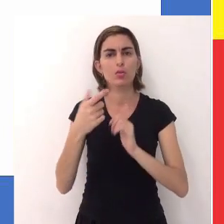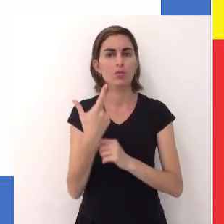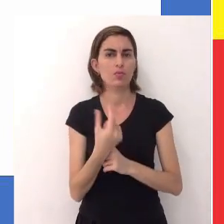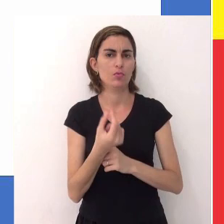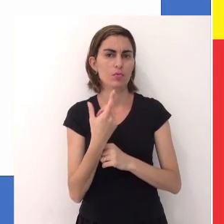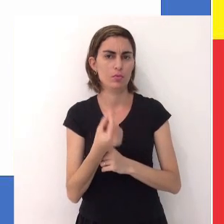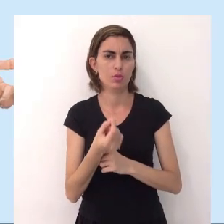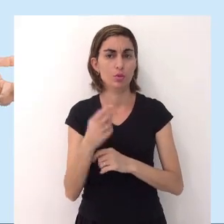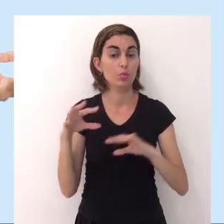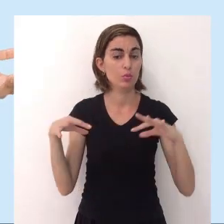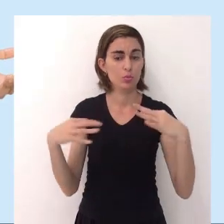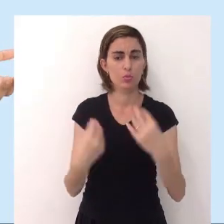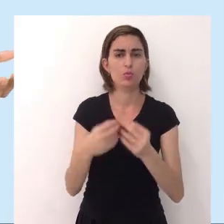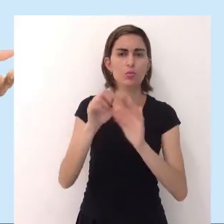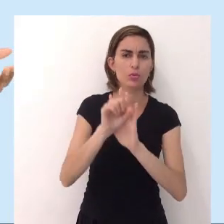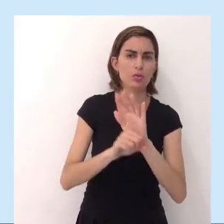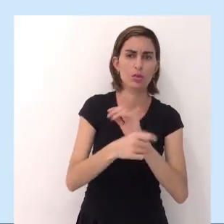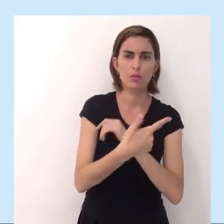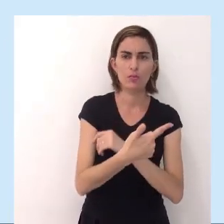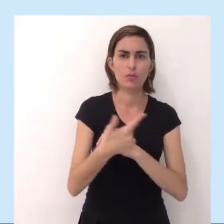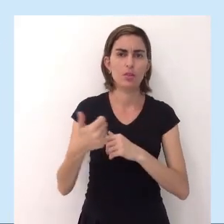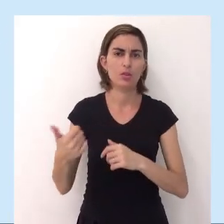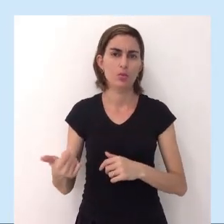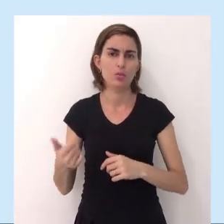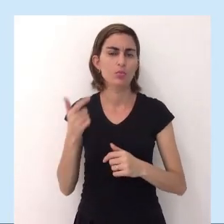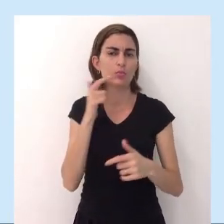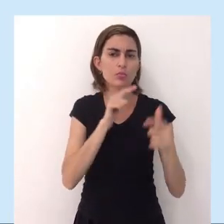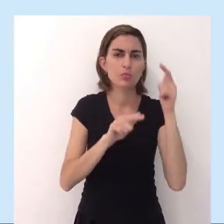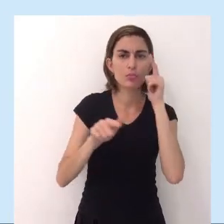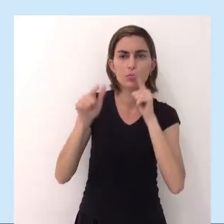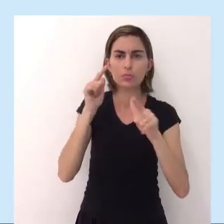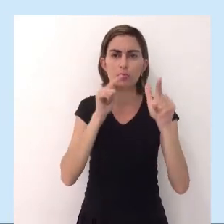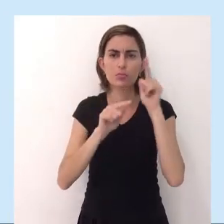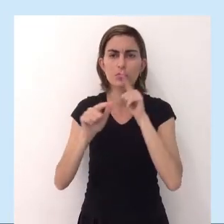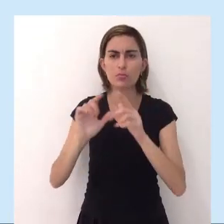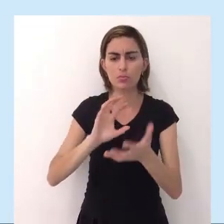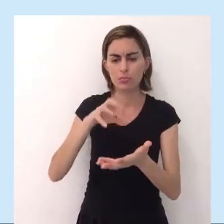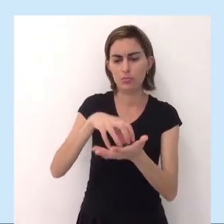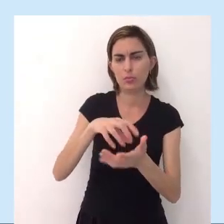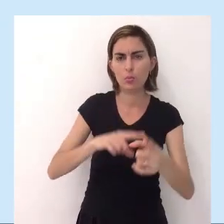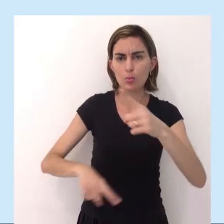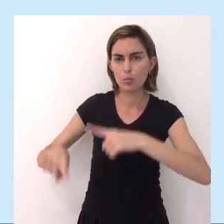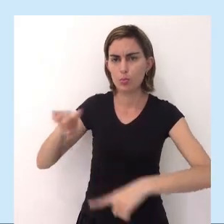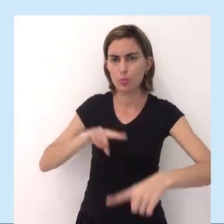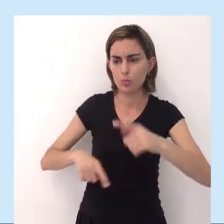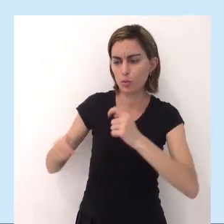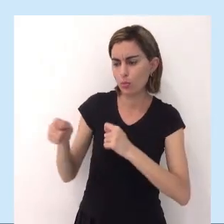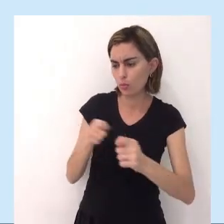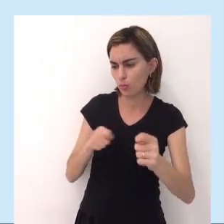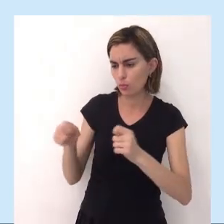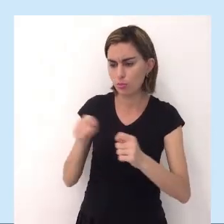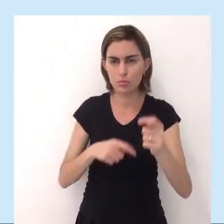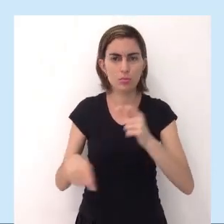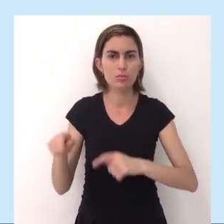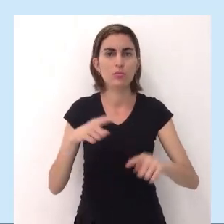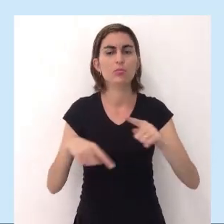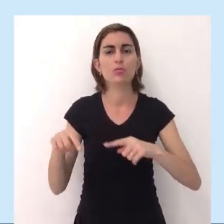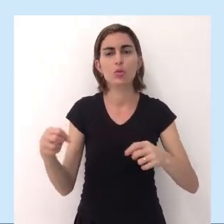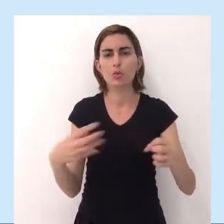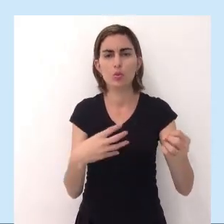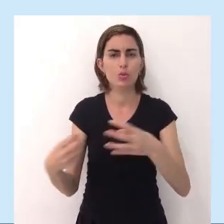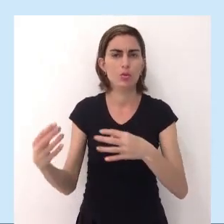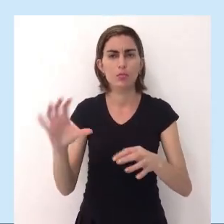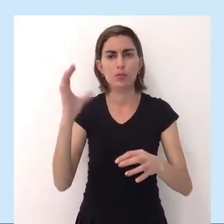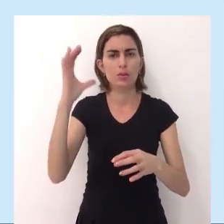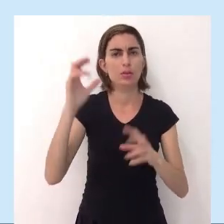XX e todo o século XXI, os Estados Unidos vem conseguindo um centro de controle muito grande, mesmo em meio às